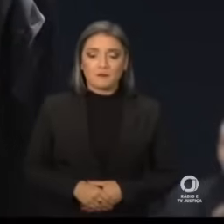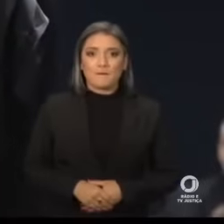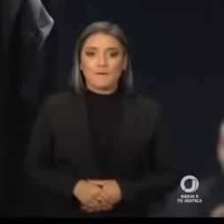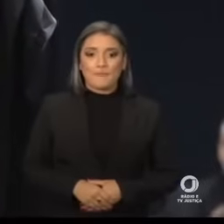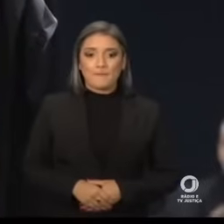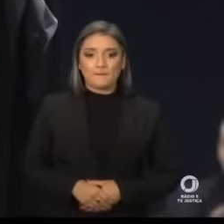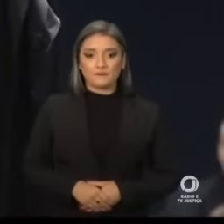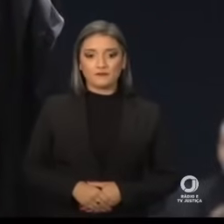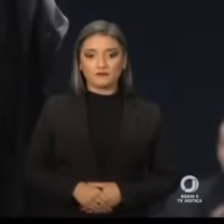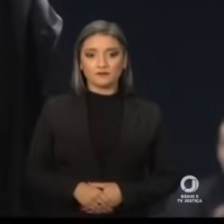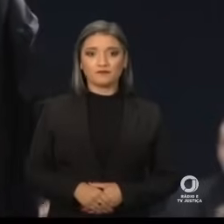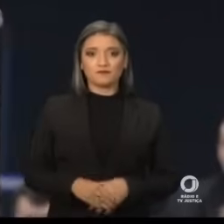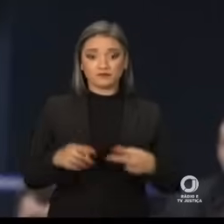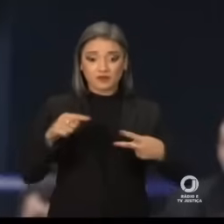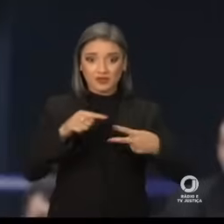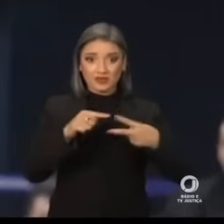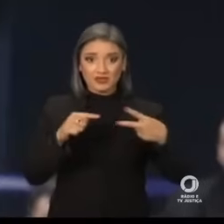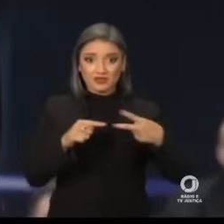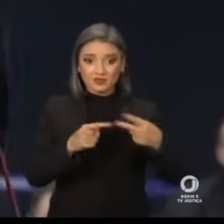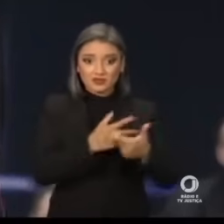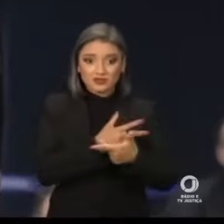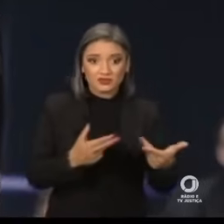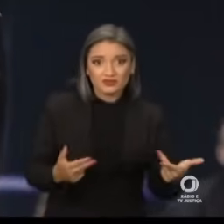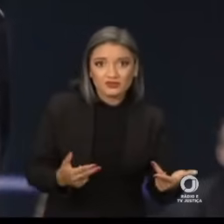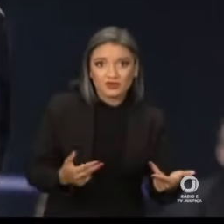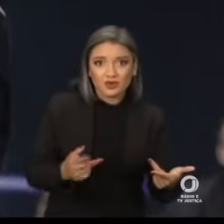São esses dois fatos que trazem o contorno